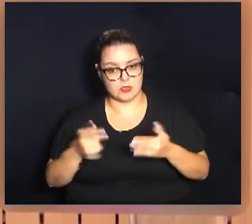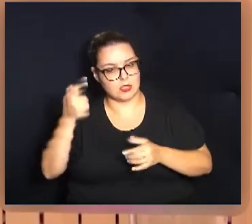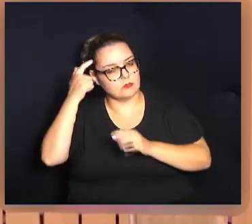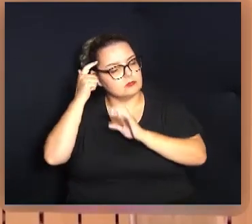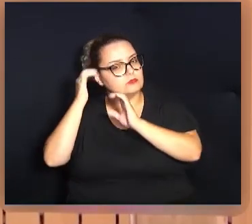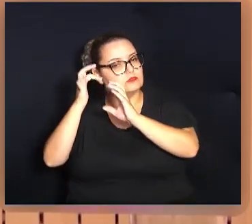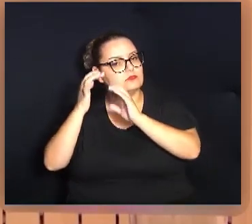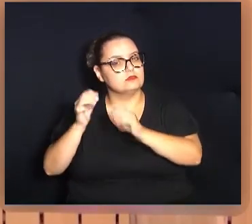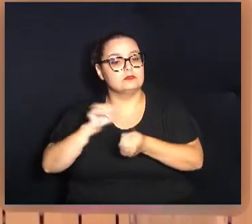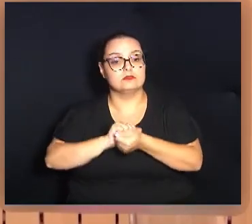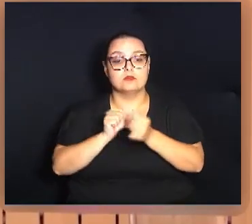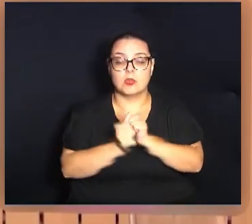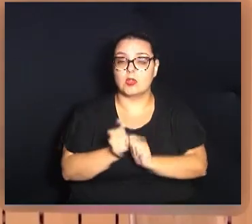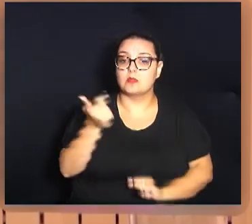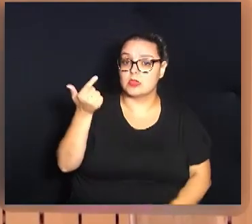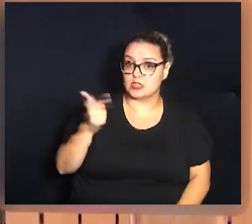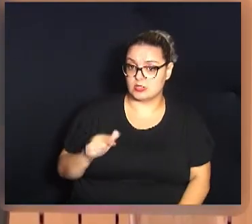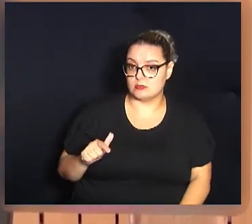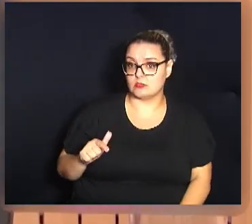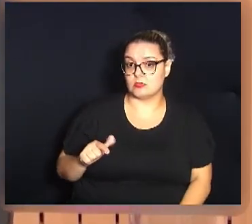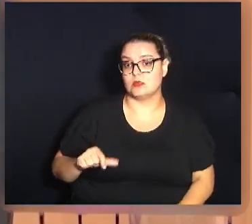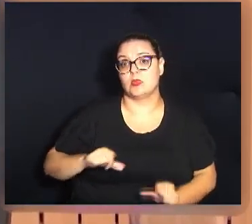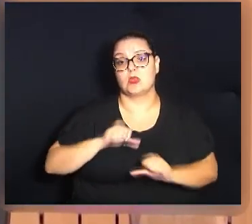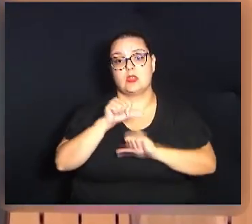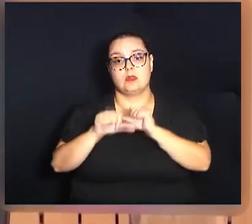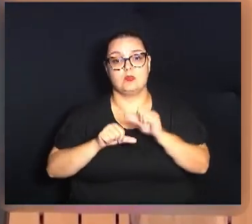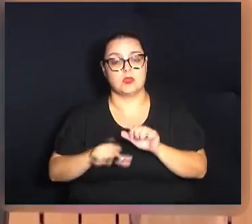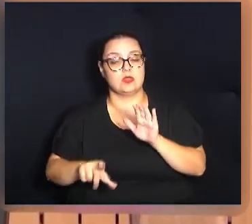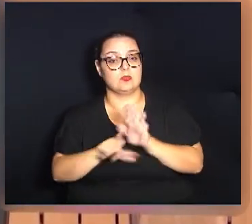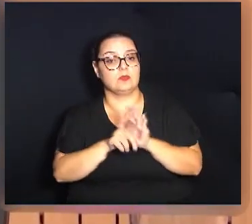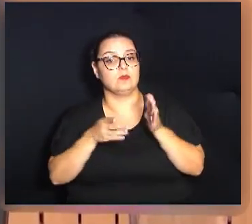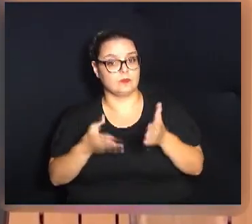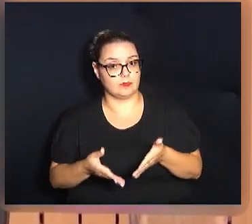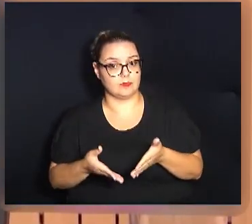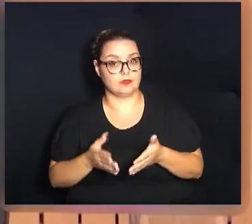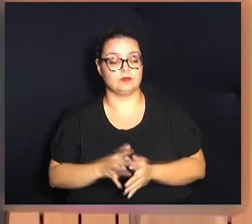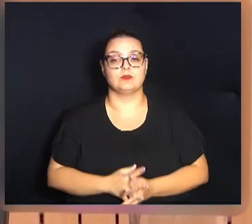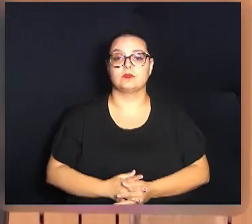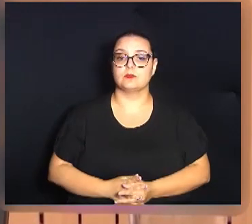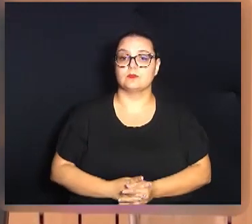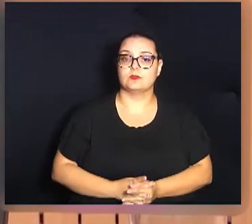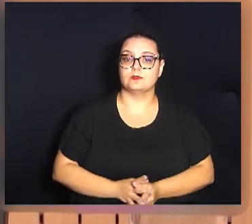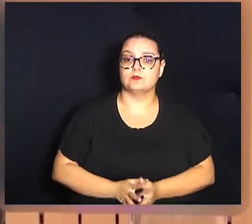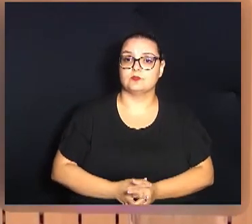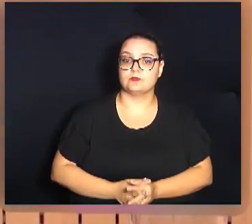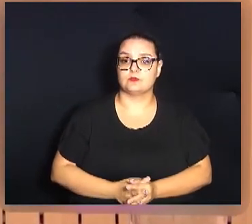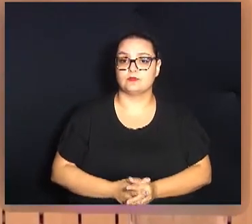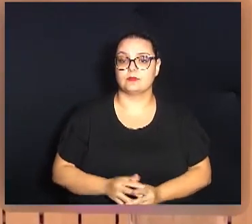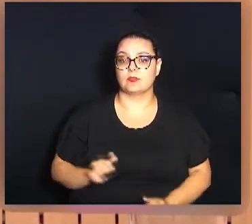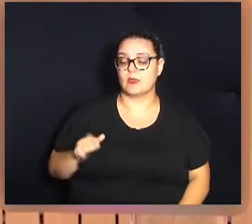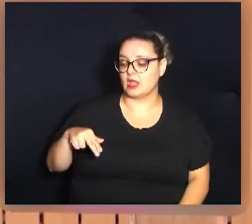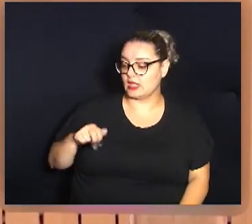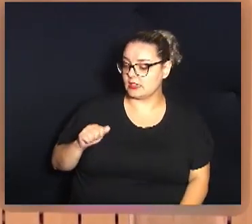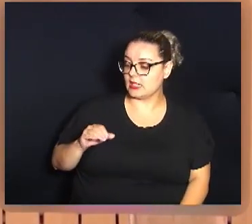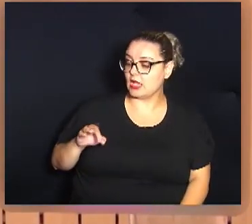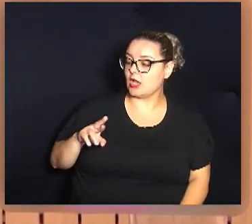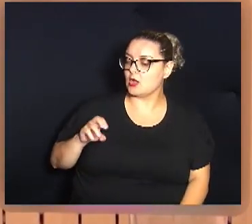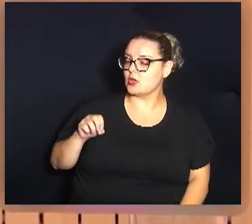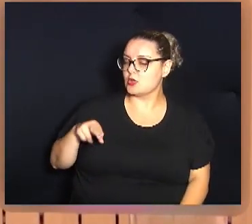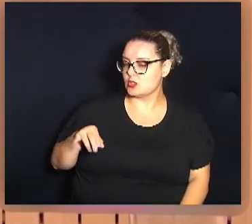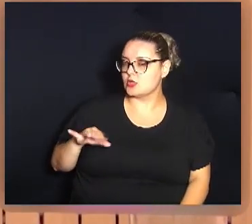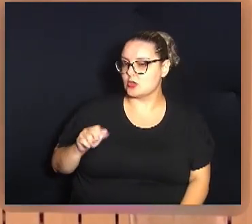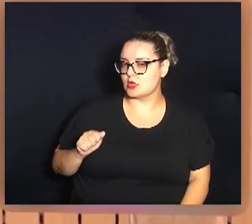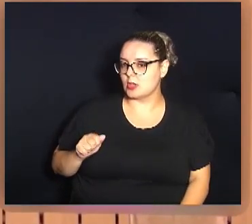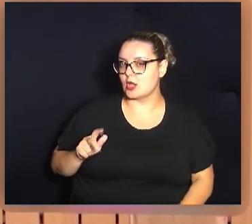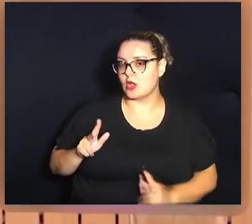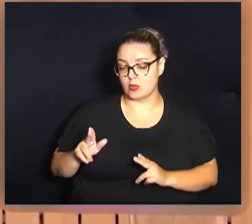de reelaboração e de transformação dessa lei, que ela estava anacrônica, digamos assim. Como o Gabriel falou, é uma lei que